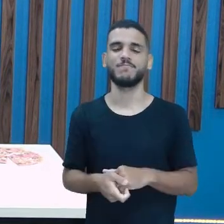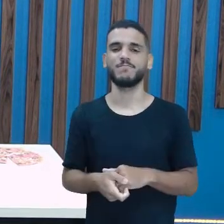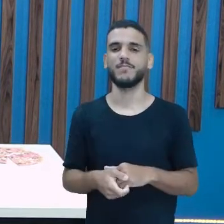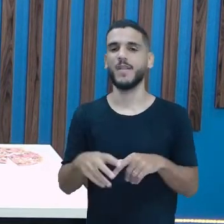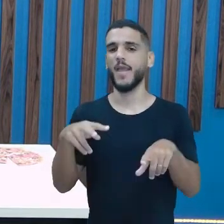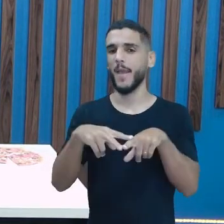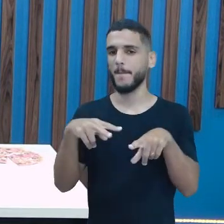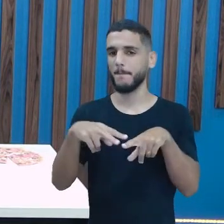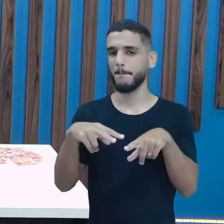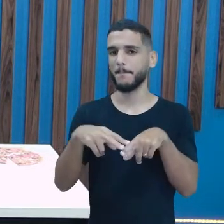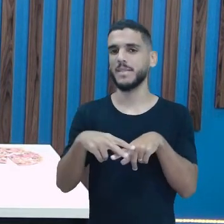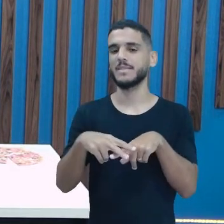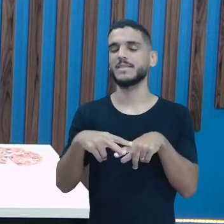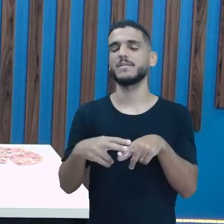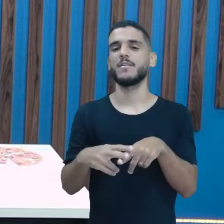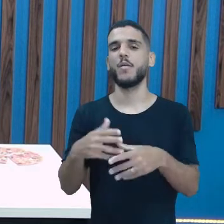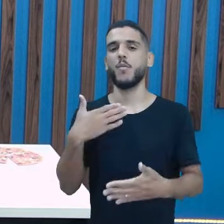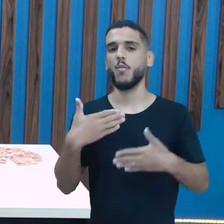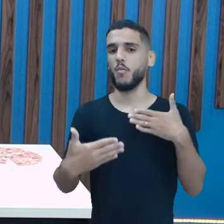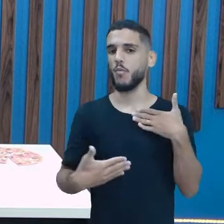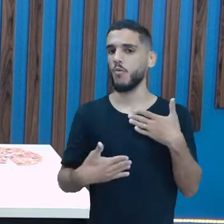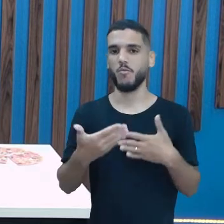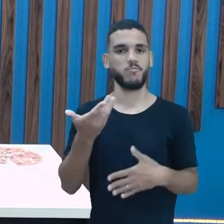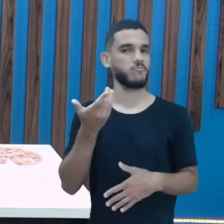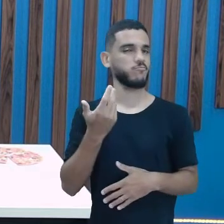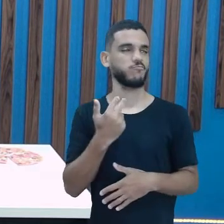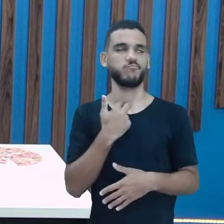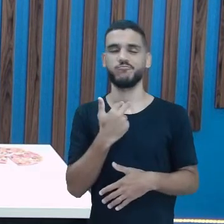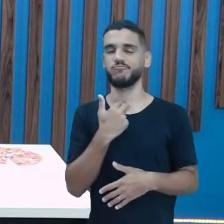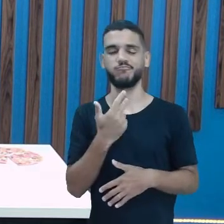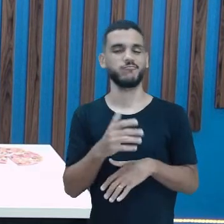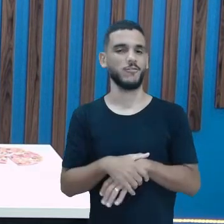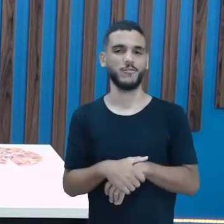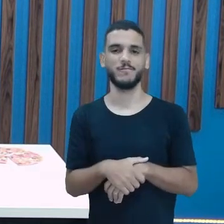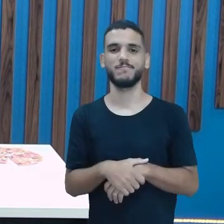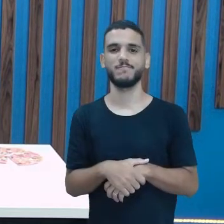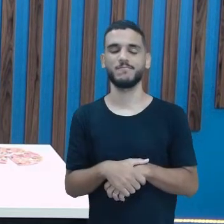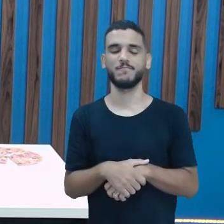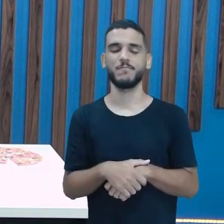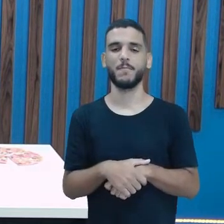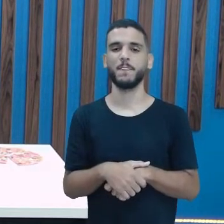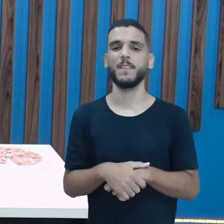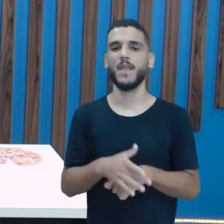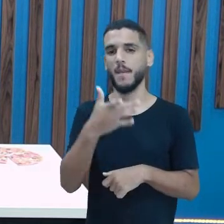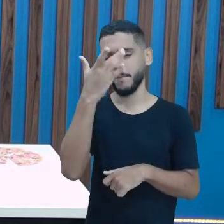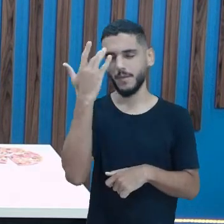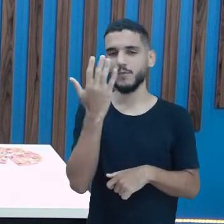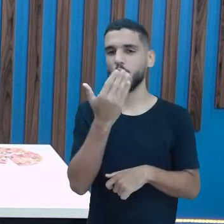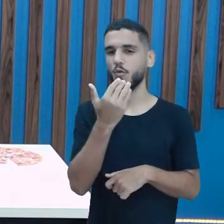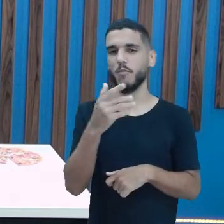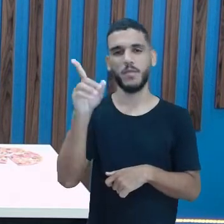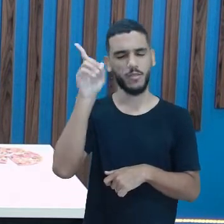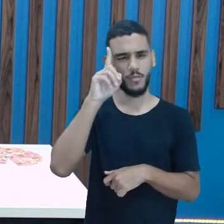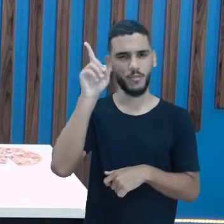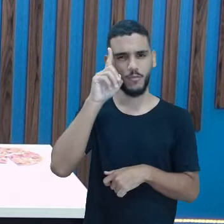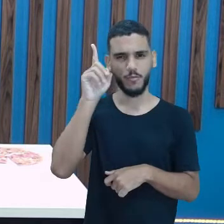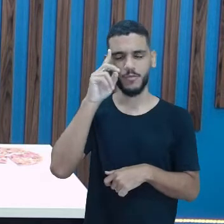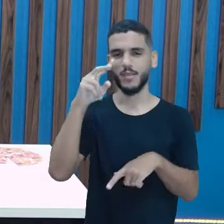come moderado, tá bom? Vamos lembrar desse detalhe, tá bom? Eu não trouxe um lanche aqui saudável para fazer essa